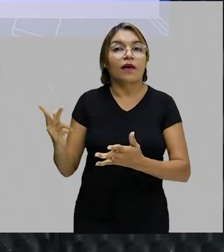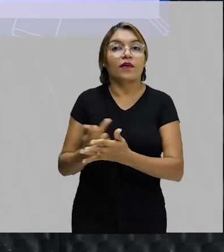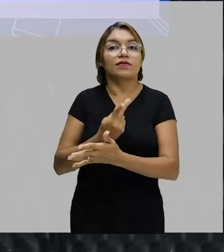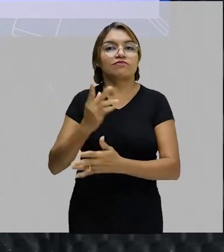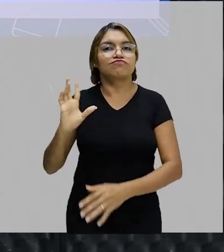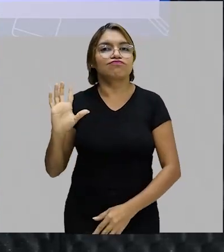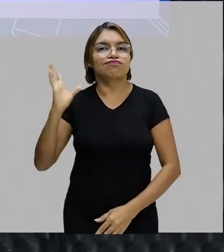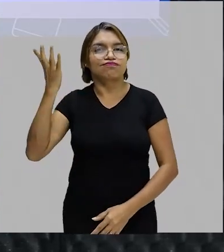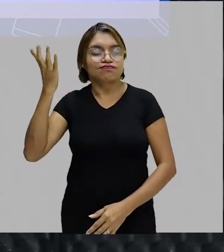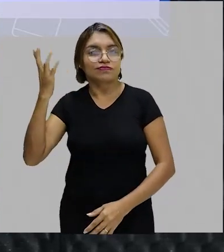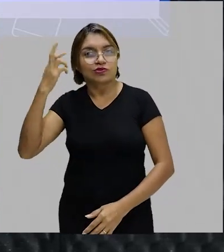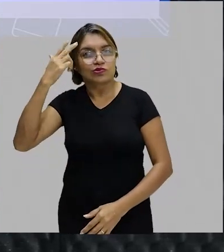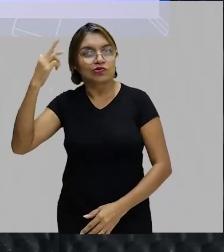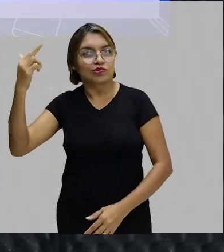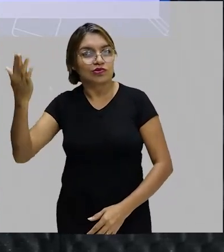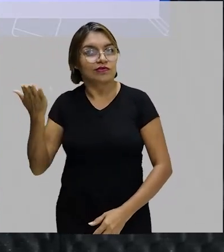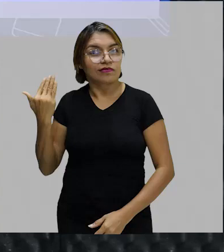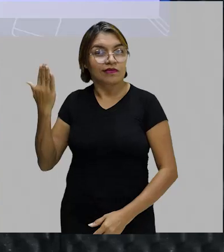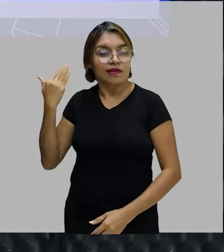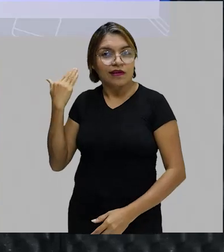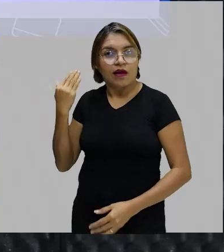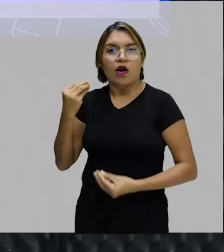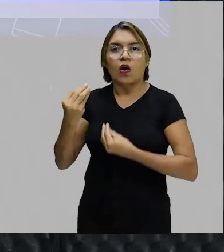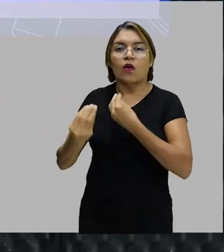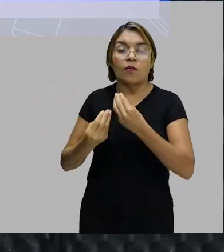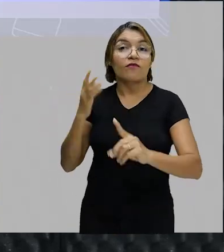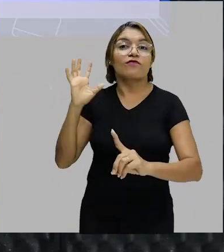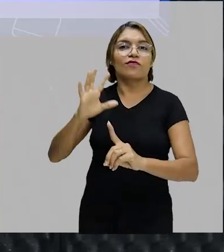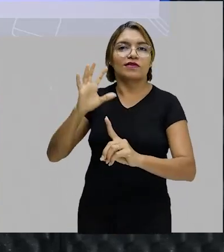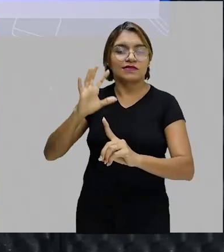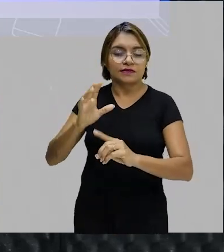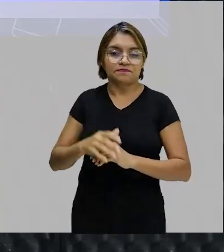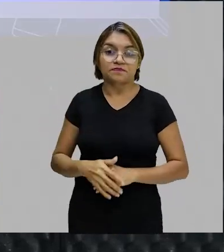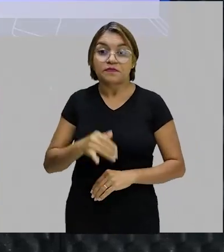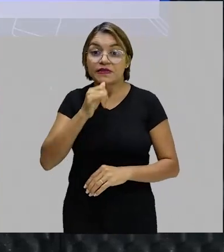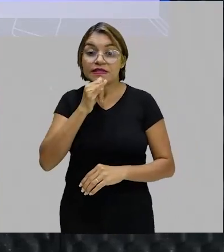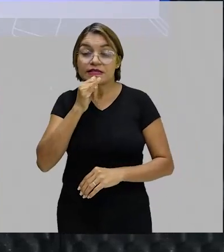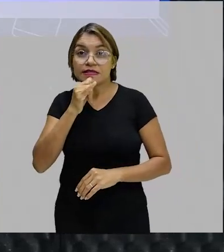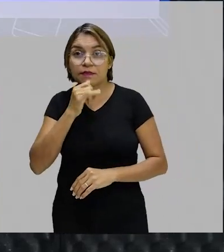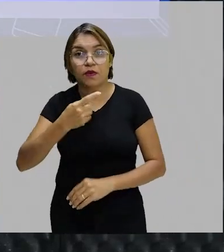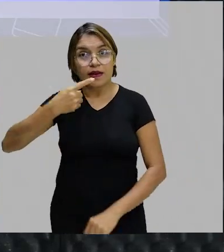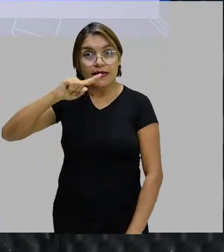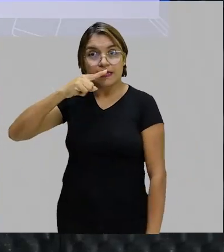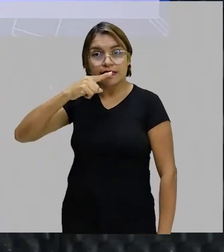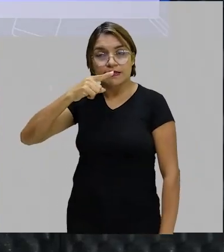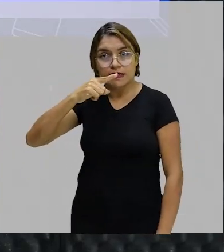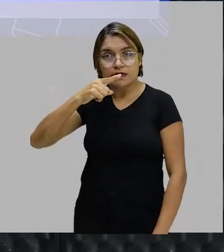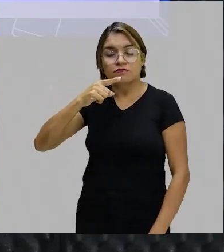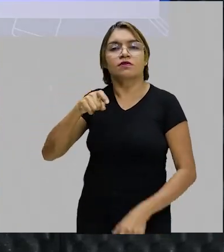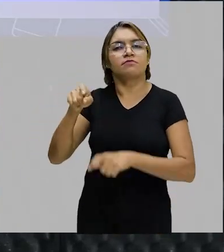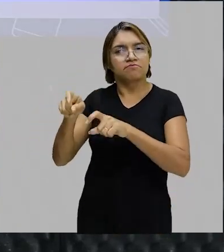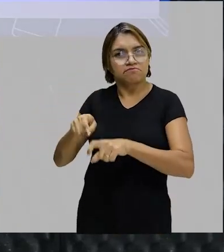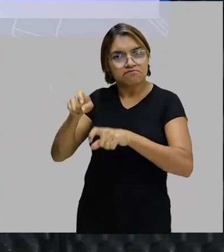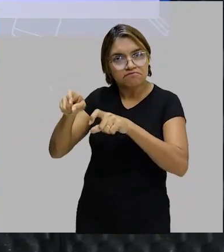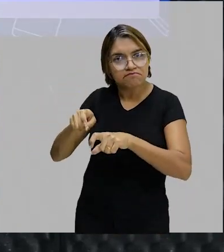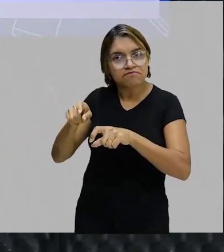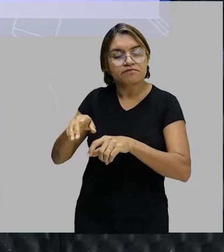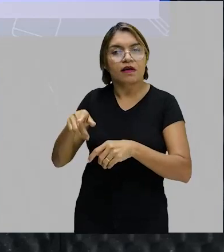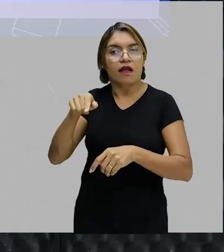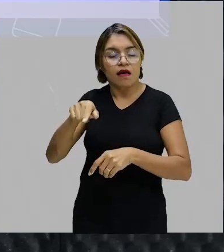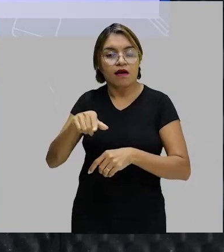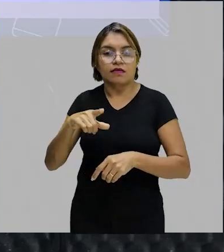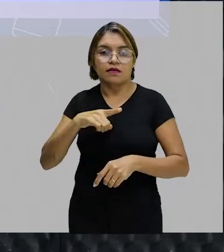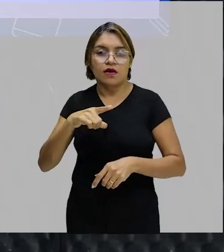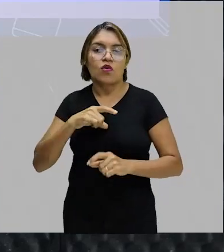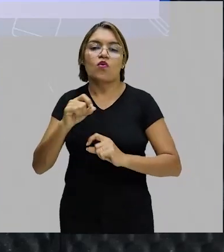que vão influenciar na forma de como produzir, né? Então, a cana-de-açúcar que foi tão explorada, logo no início, ele dá lugar a